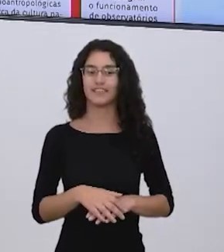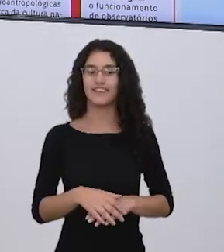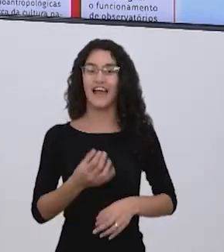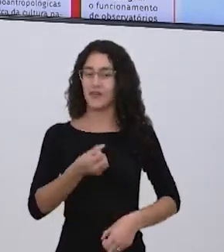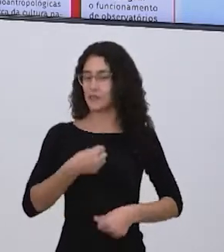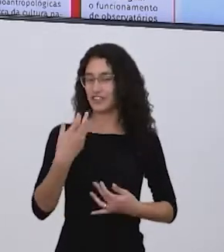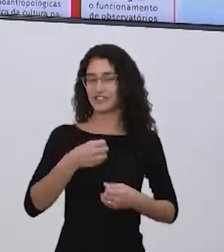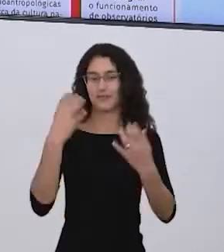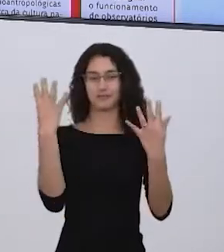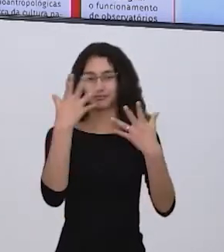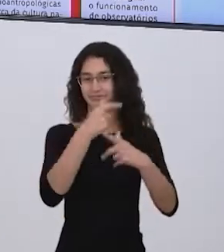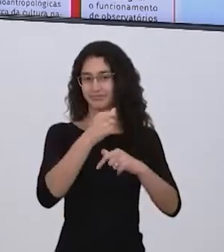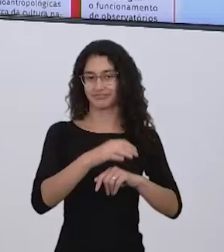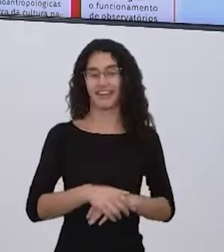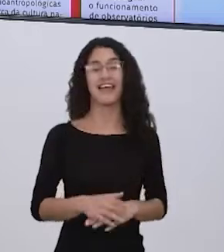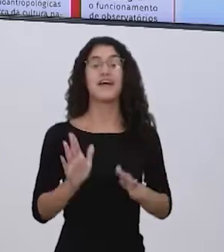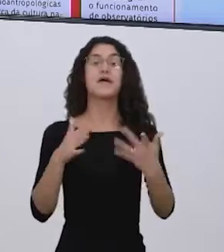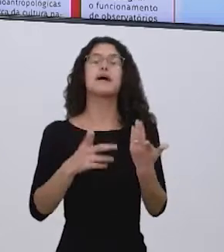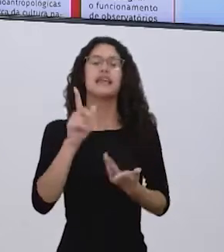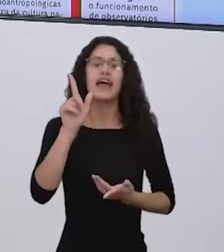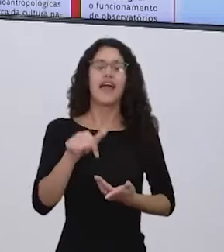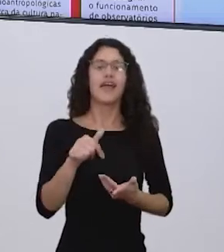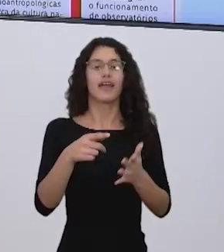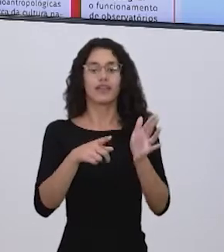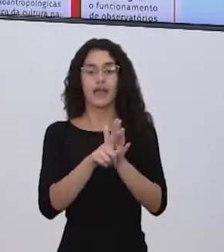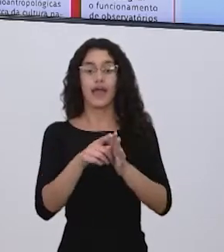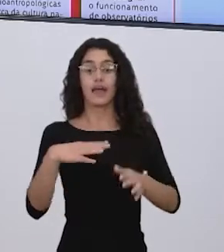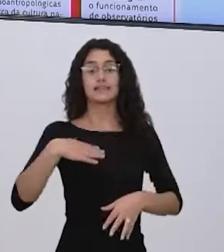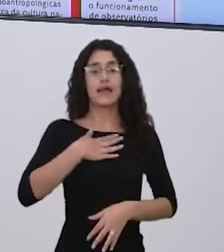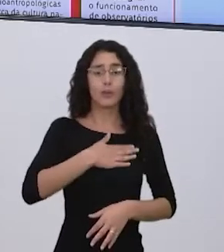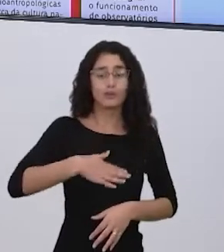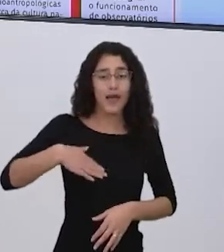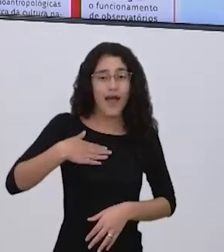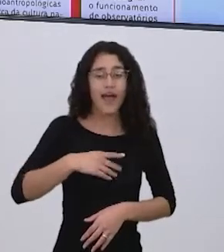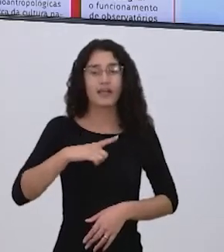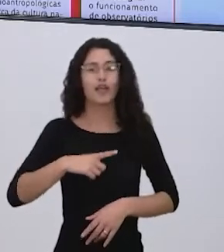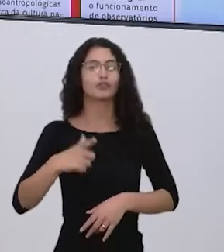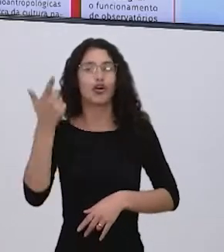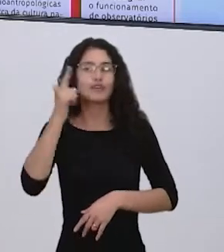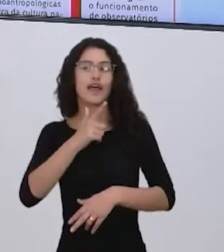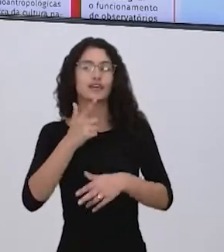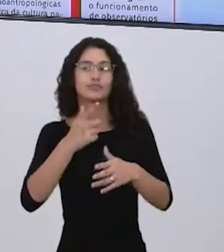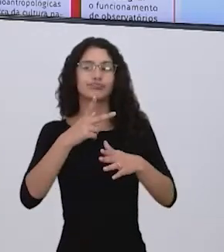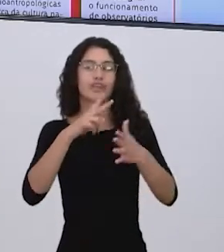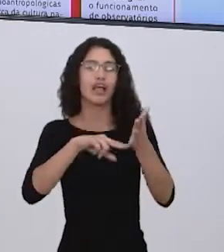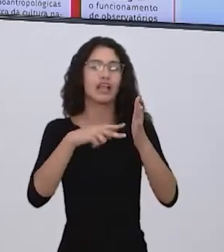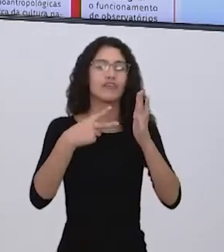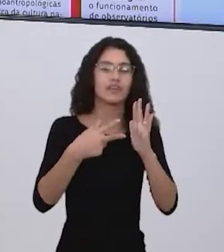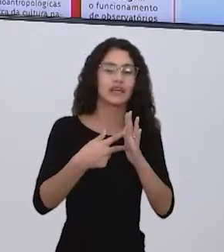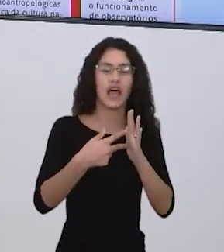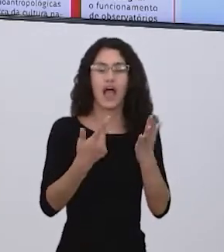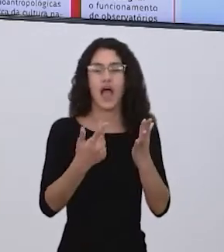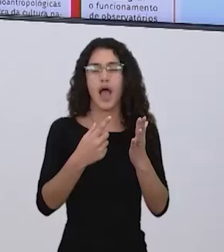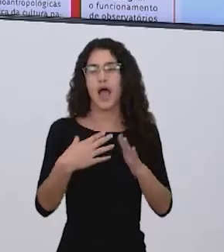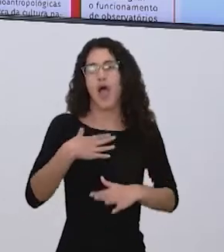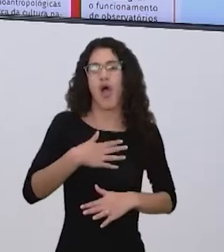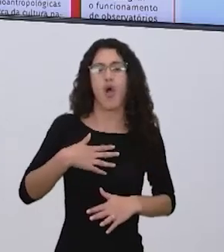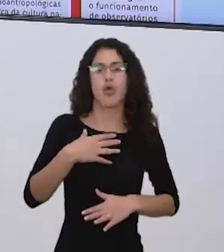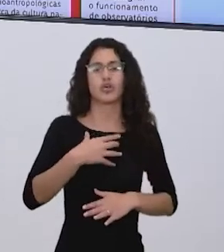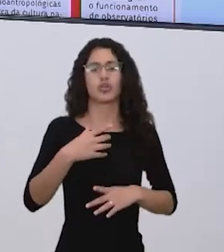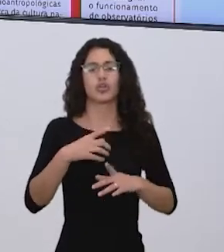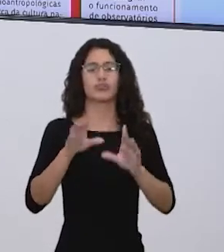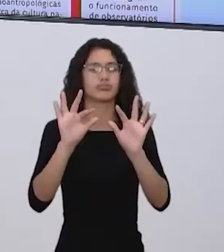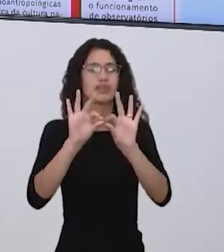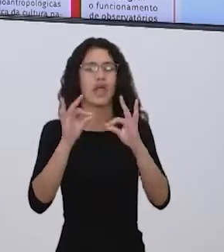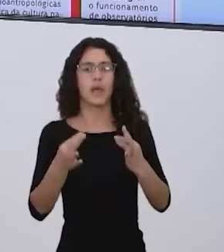Poetiza, a louca. Mas assim, é meio que isso. A saudade, você não consegue definir a saudade com, sei lá, uma linha